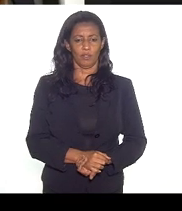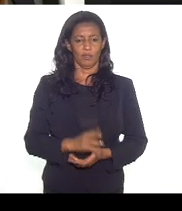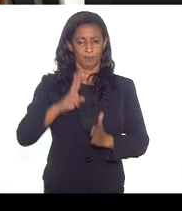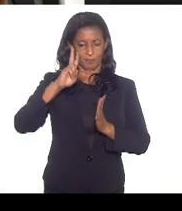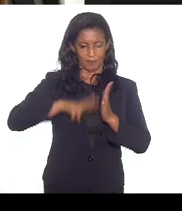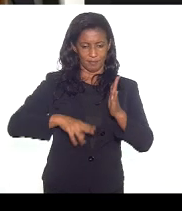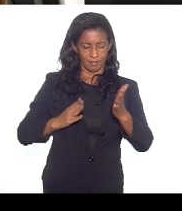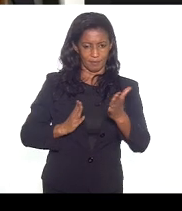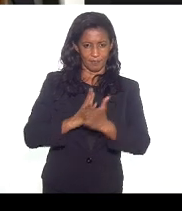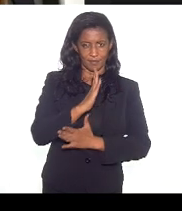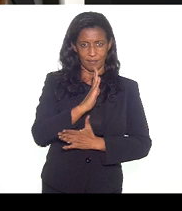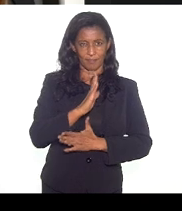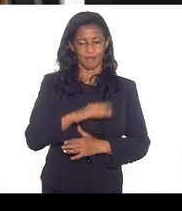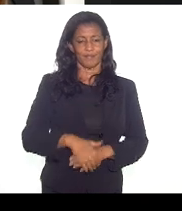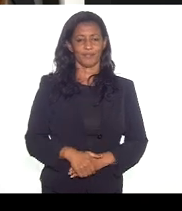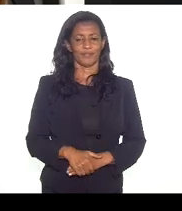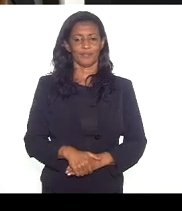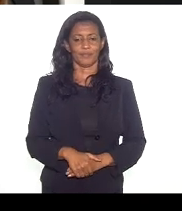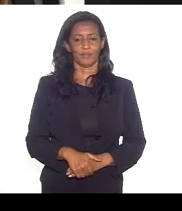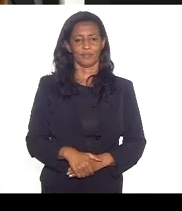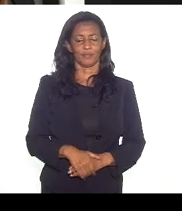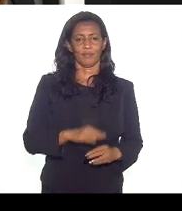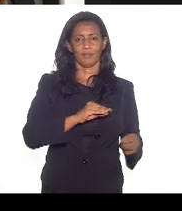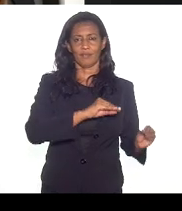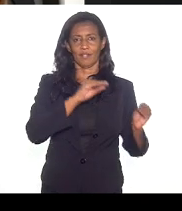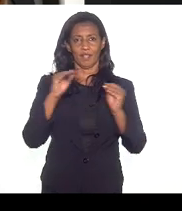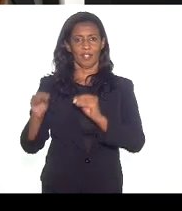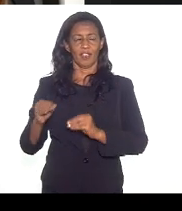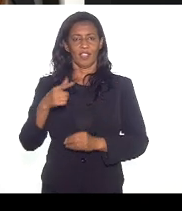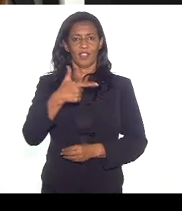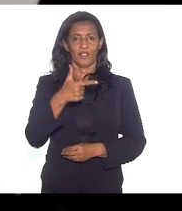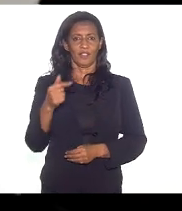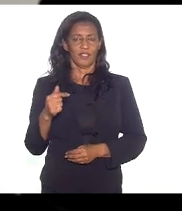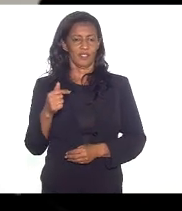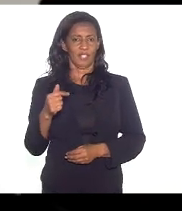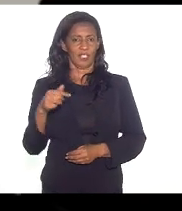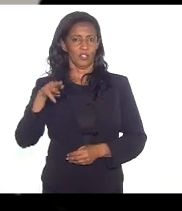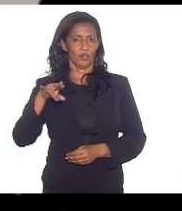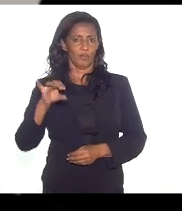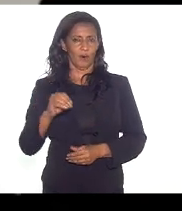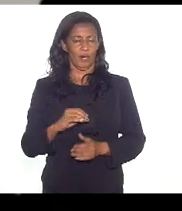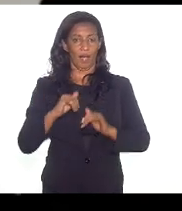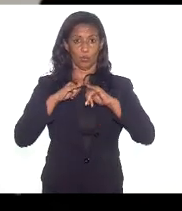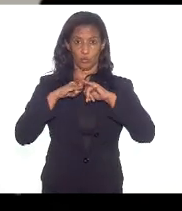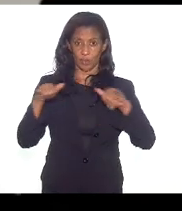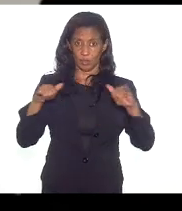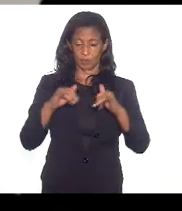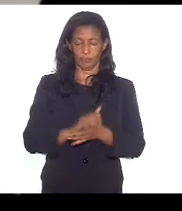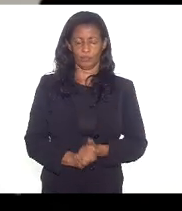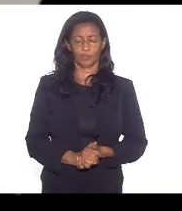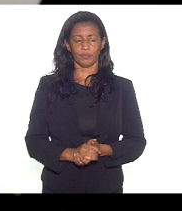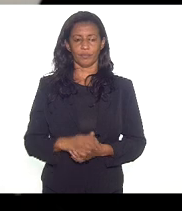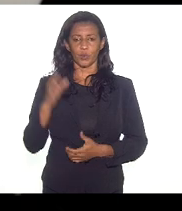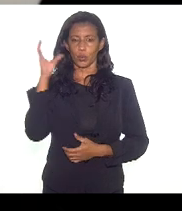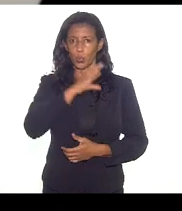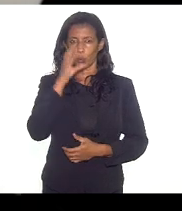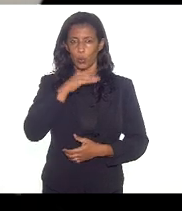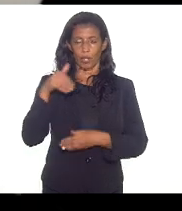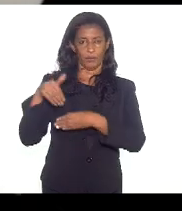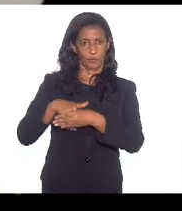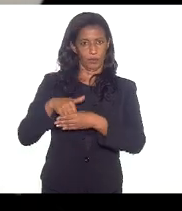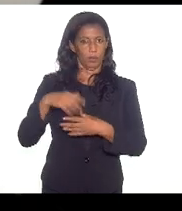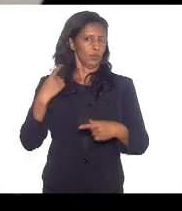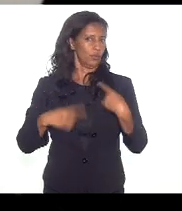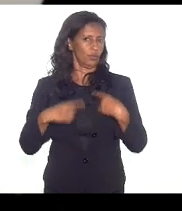Lida e aprovada a ata, passa-se a sessão ordinária do dia 27 de maio. Anuncio, em regime de urgência, em votação,